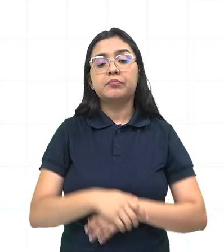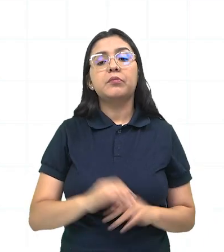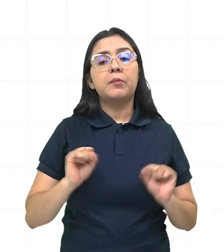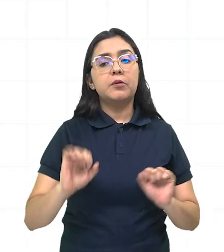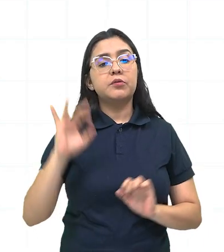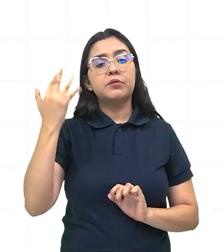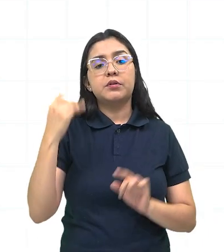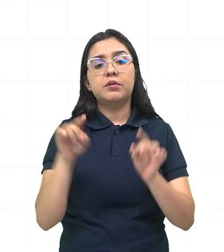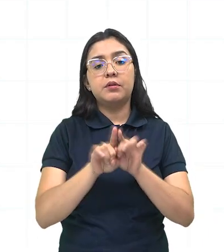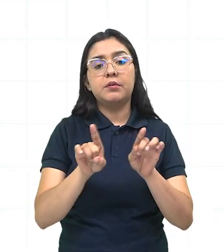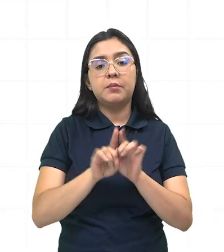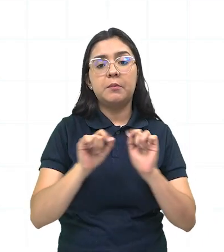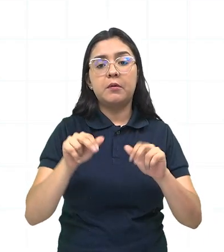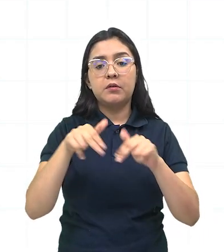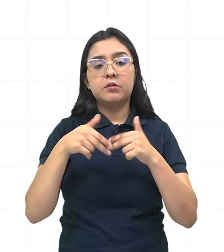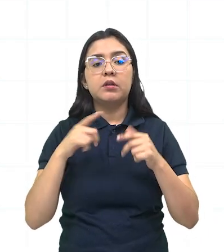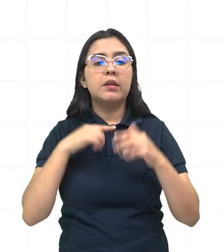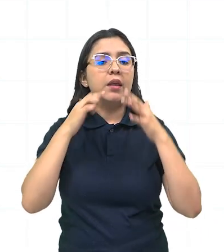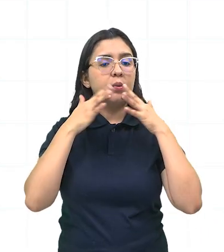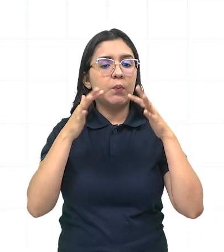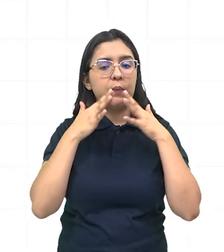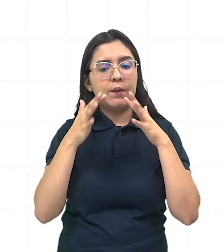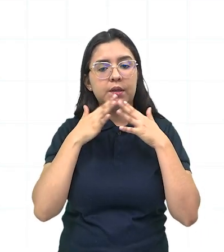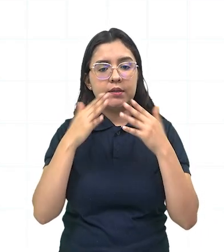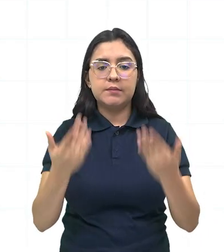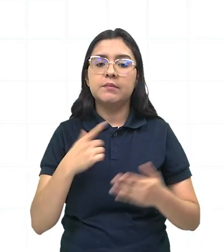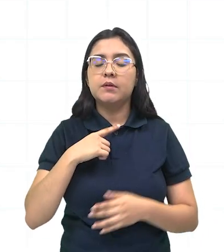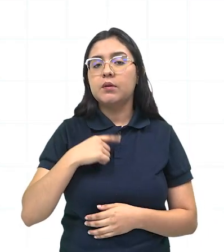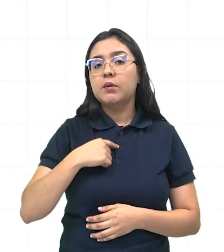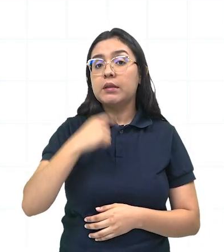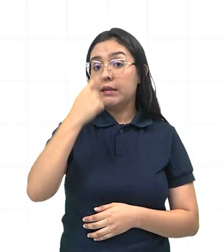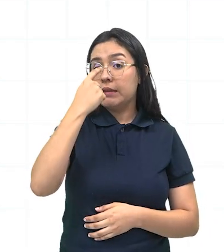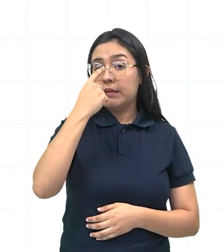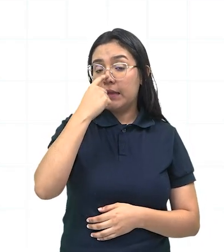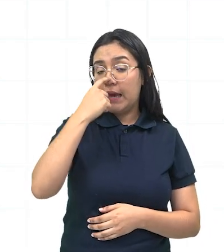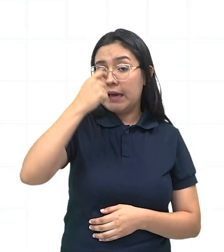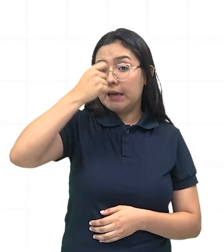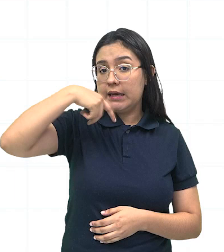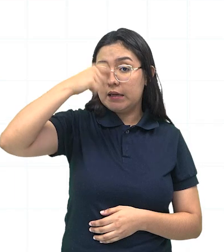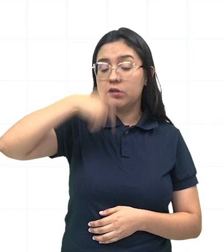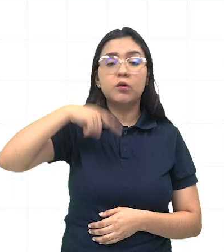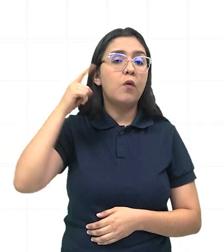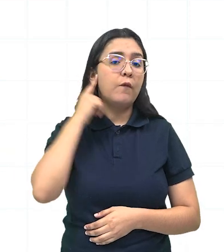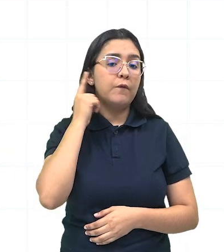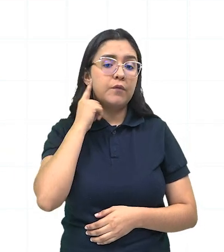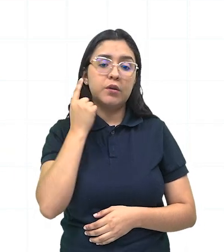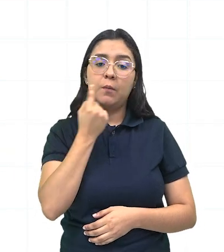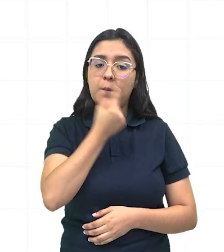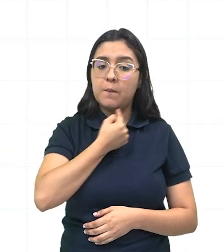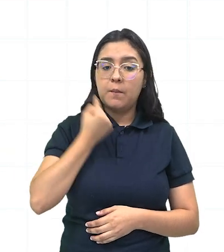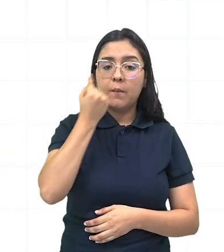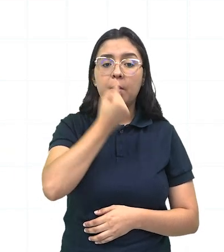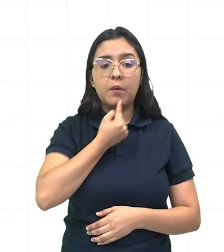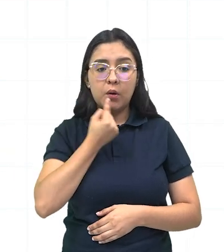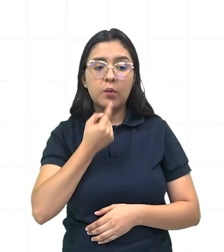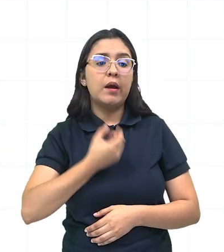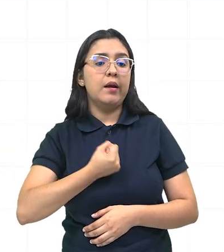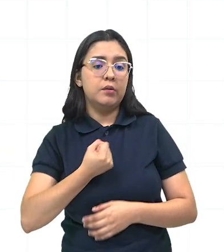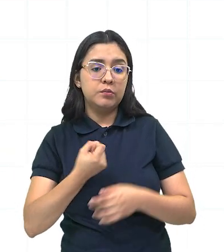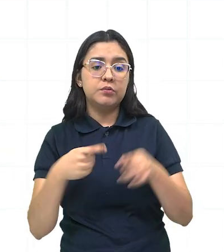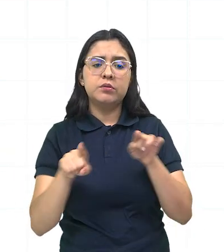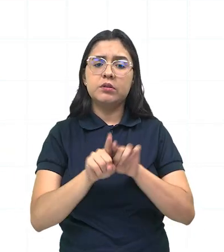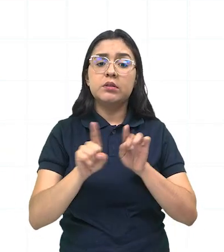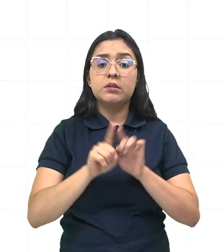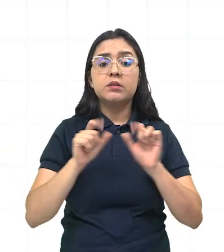podendo acontecer também por motivos naturais. Sangramento no nariz, ouvido, boca, ânus.